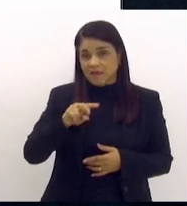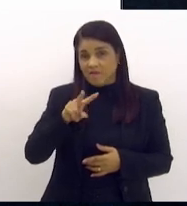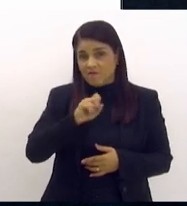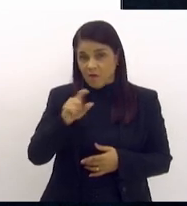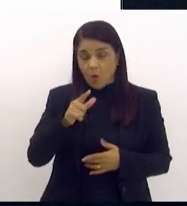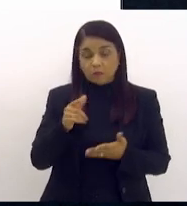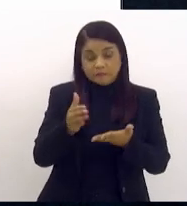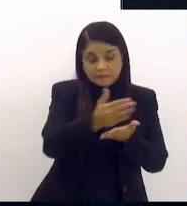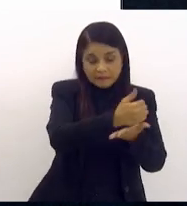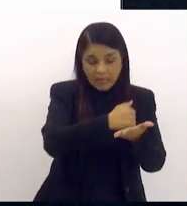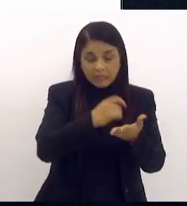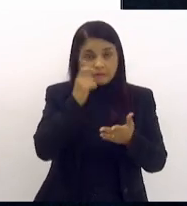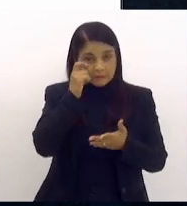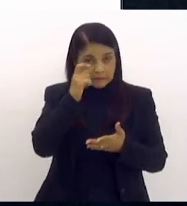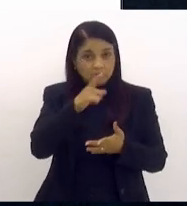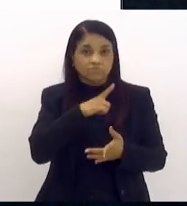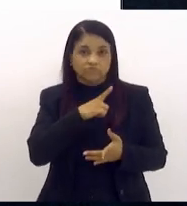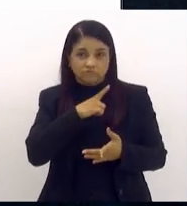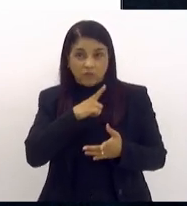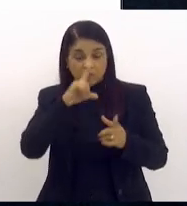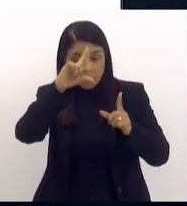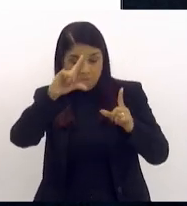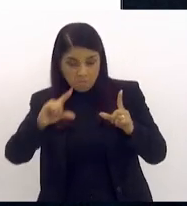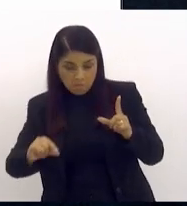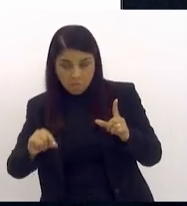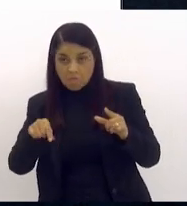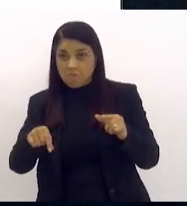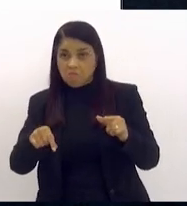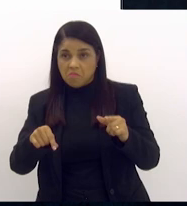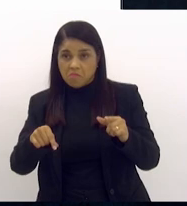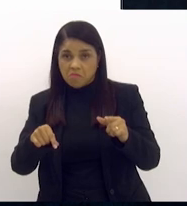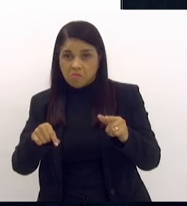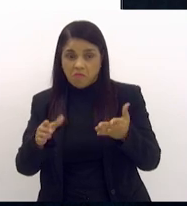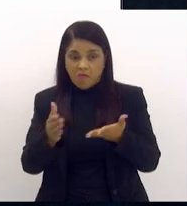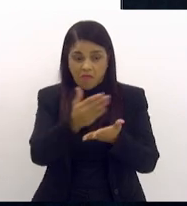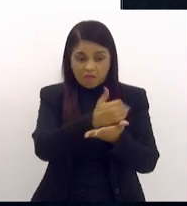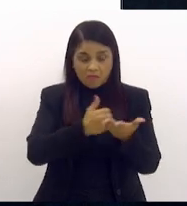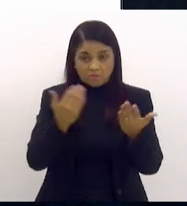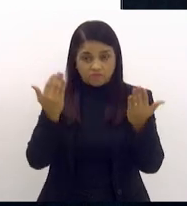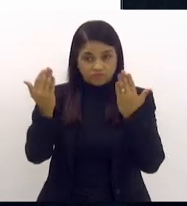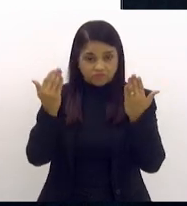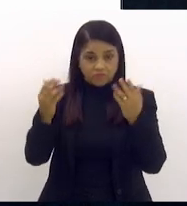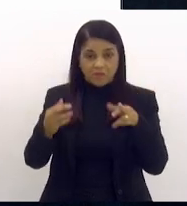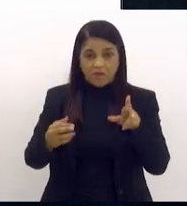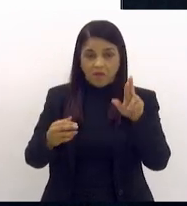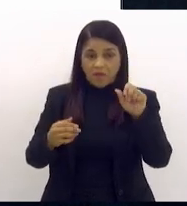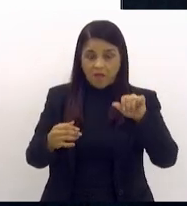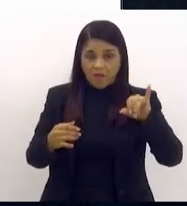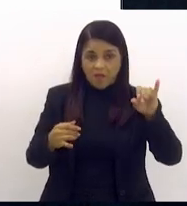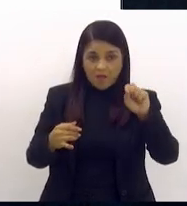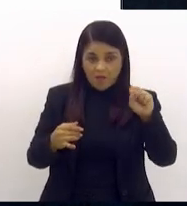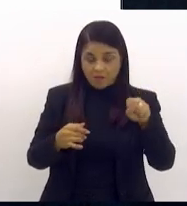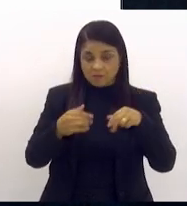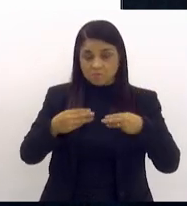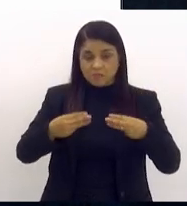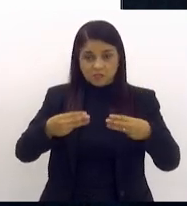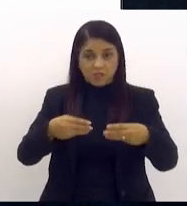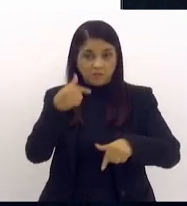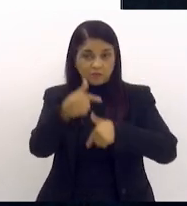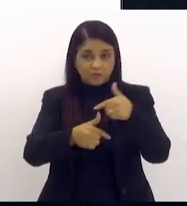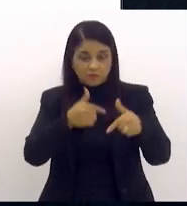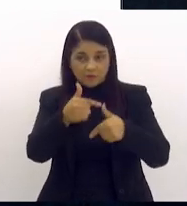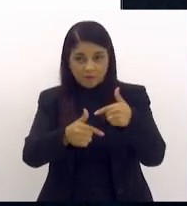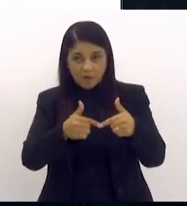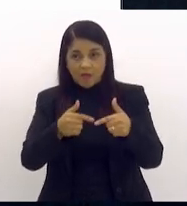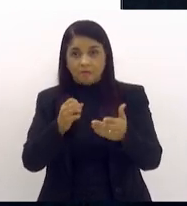também e mostram até uma queda maior ainda do que por esses dados aqui da R Ministério do Trabalho e do emprego mas para vocês terem